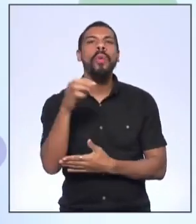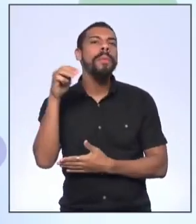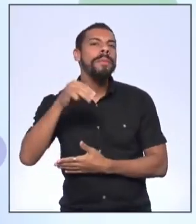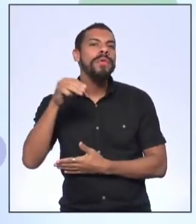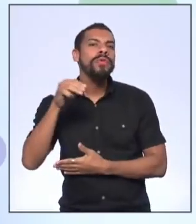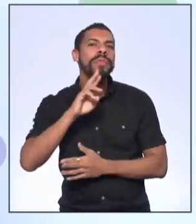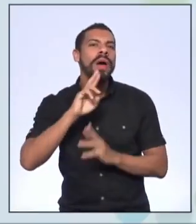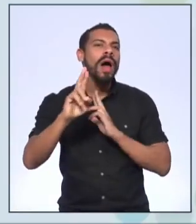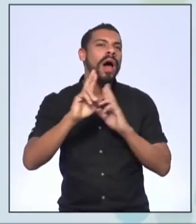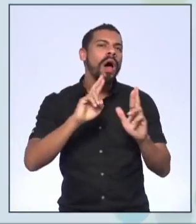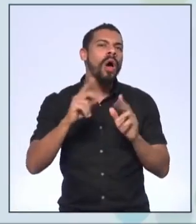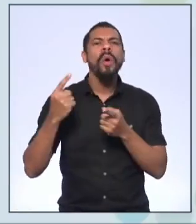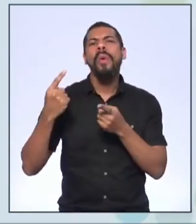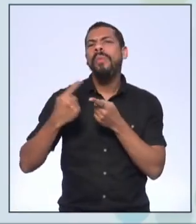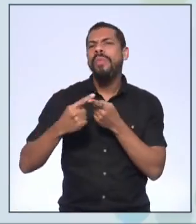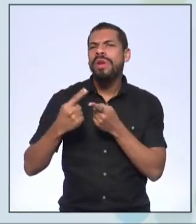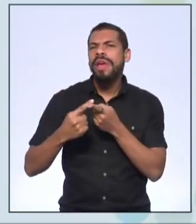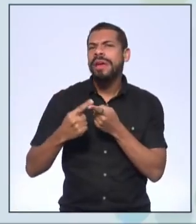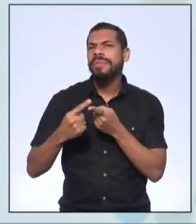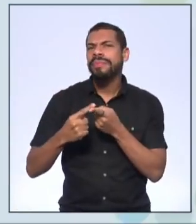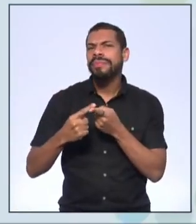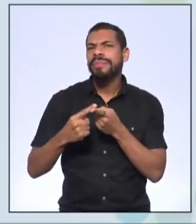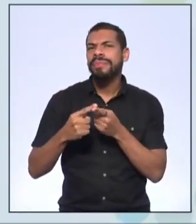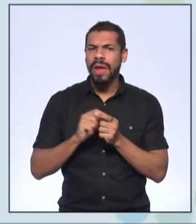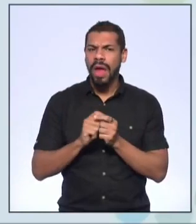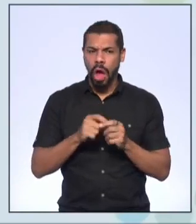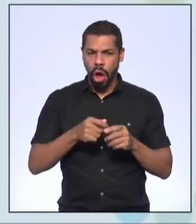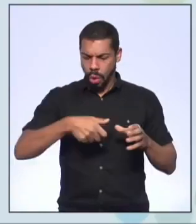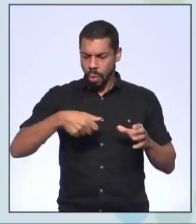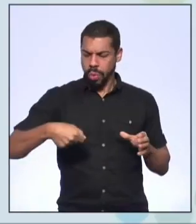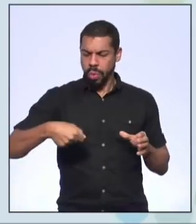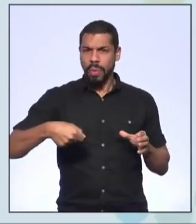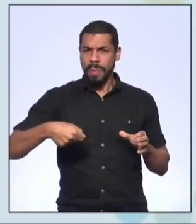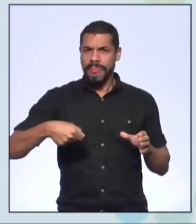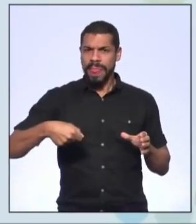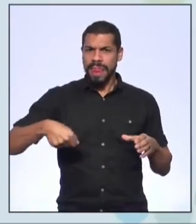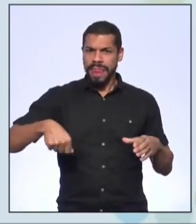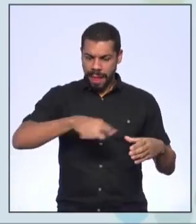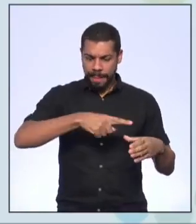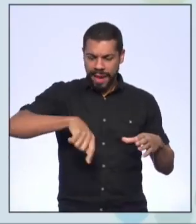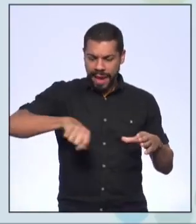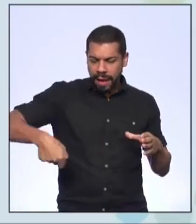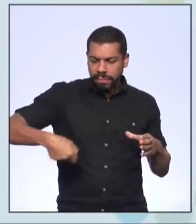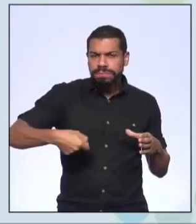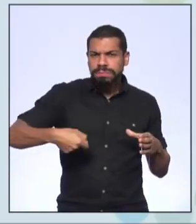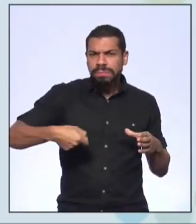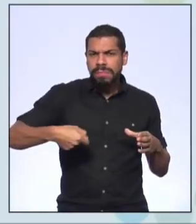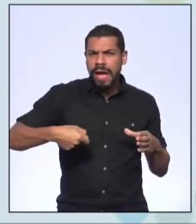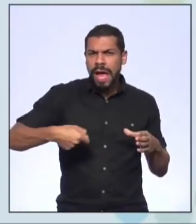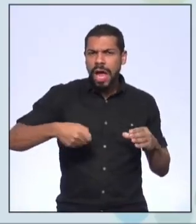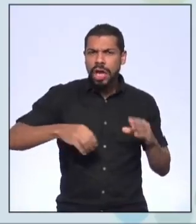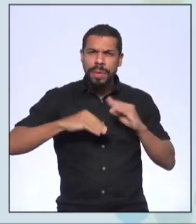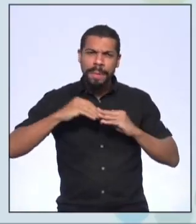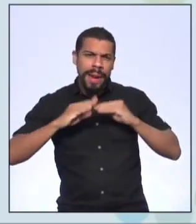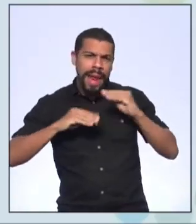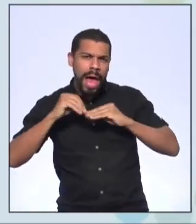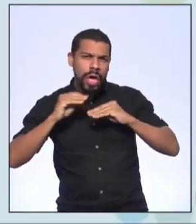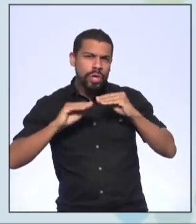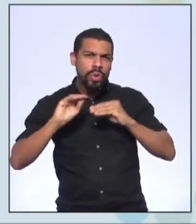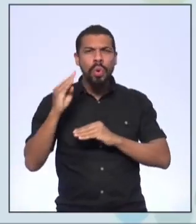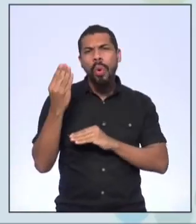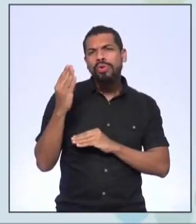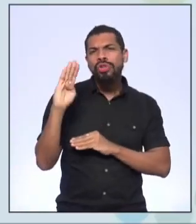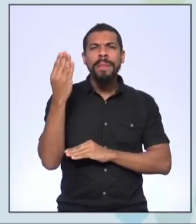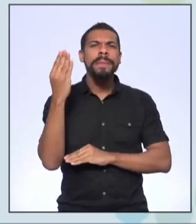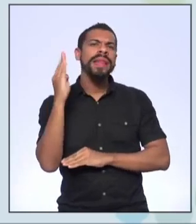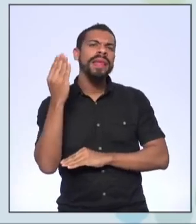vocês. Por que os cabos das panelas são de plástico ou madeira? Pensa nisso aí um pouquinho.